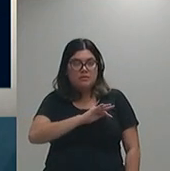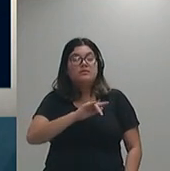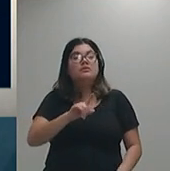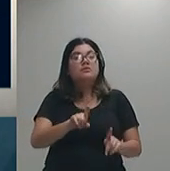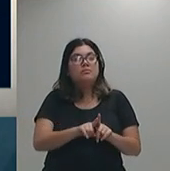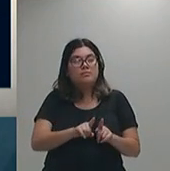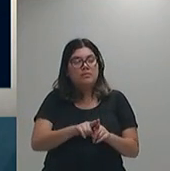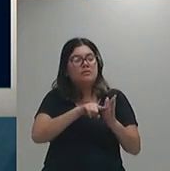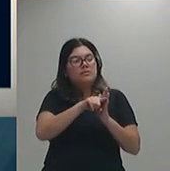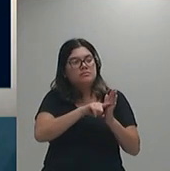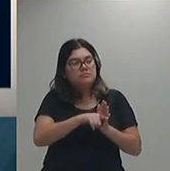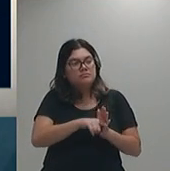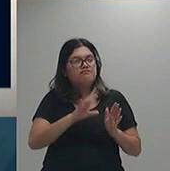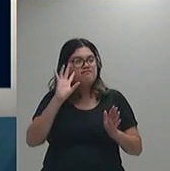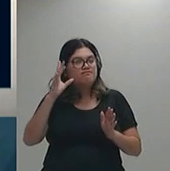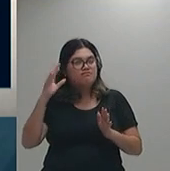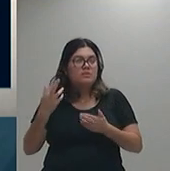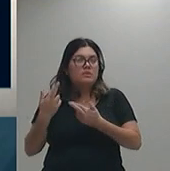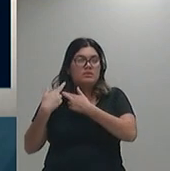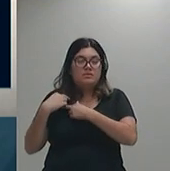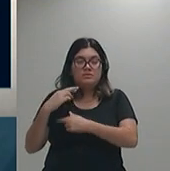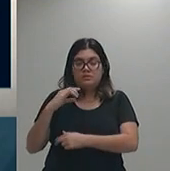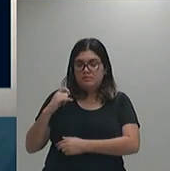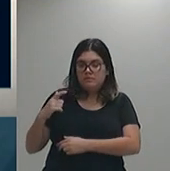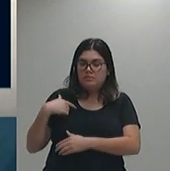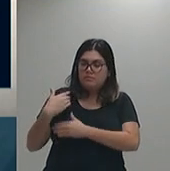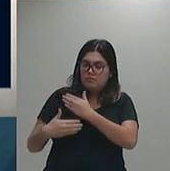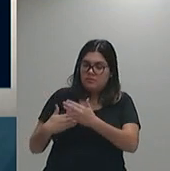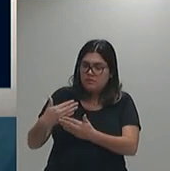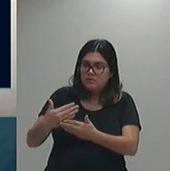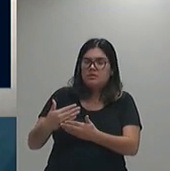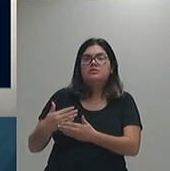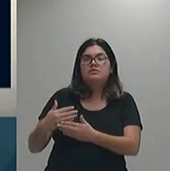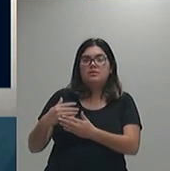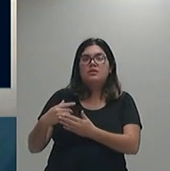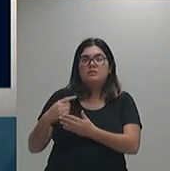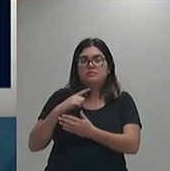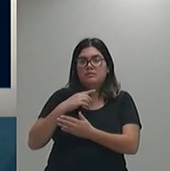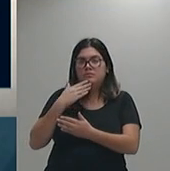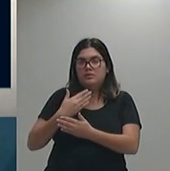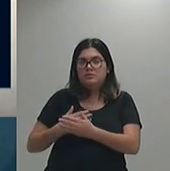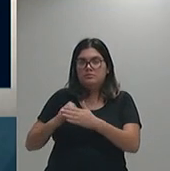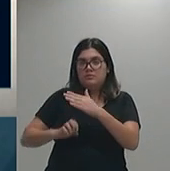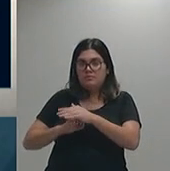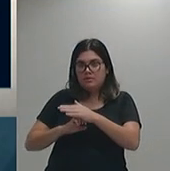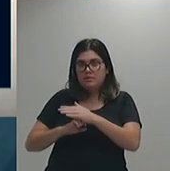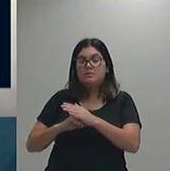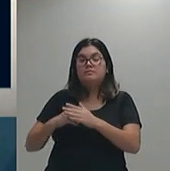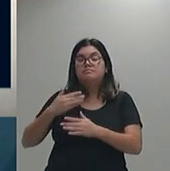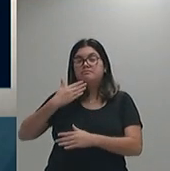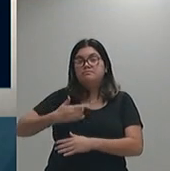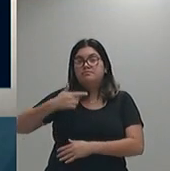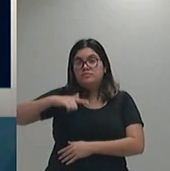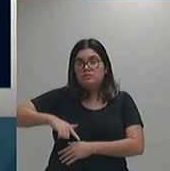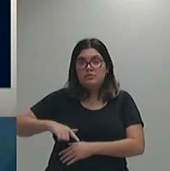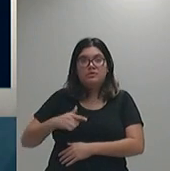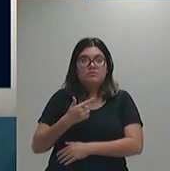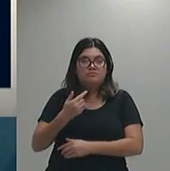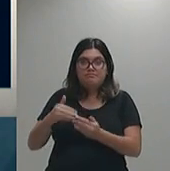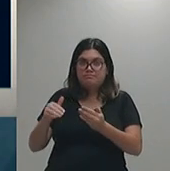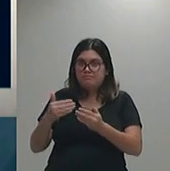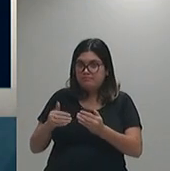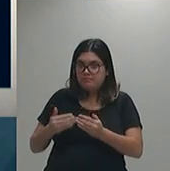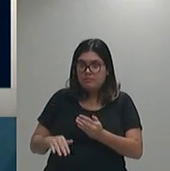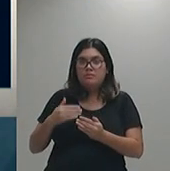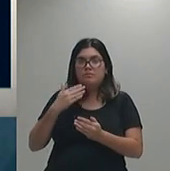de eventual responsabilização civil no procedimento arbitral requerido pela companhia salientes mais uma vez não ser apropriado Valença de requisitos